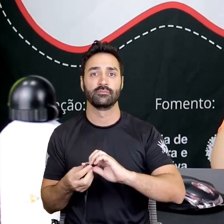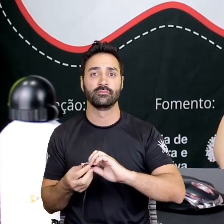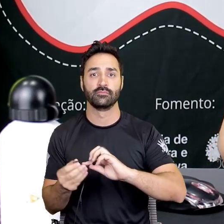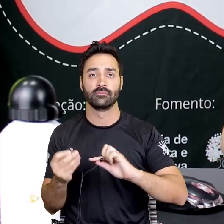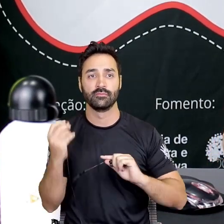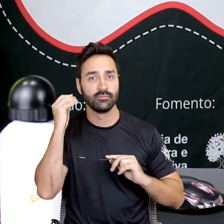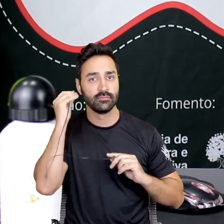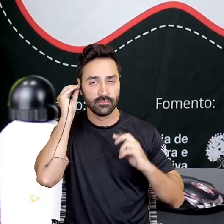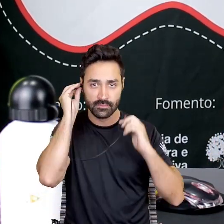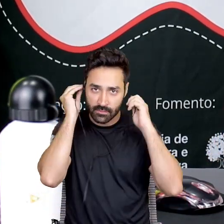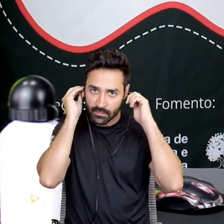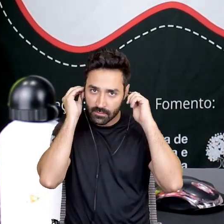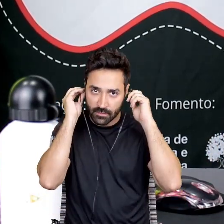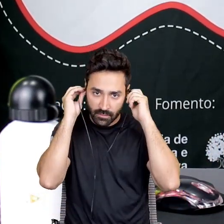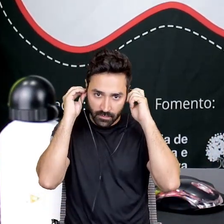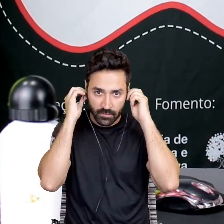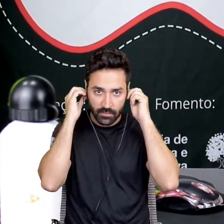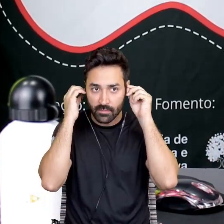começar.